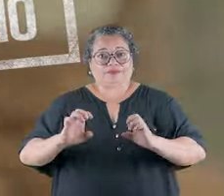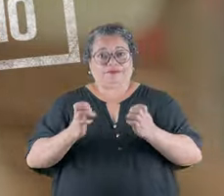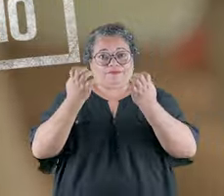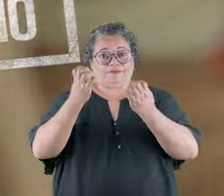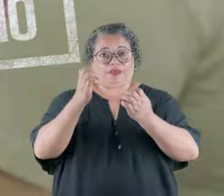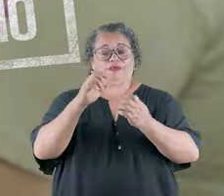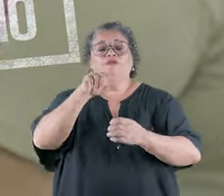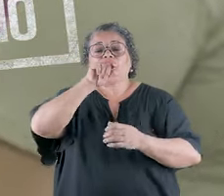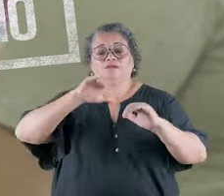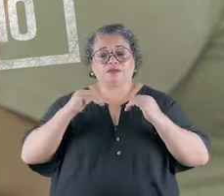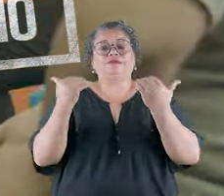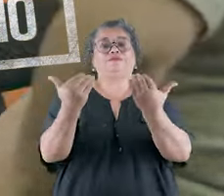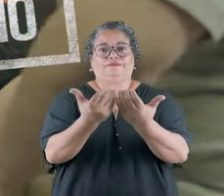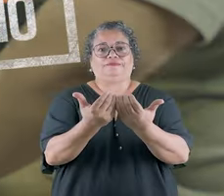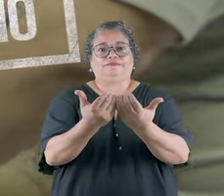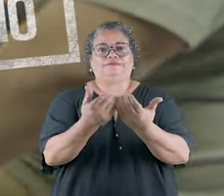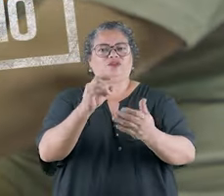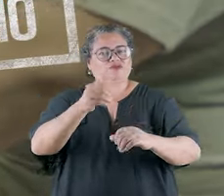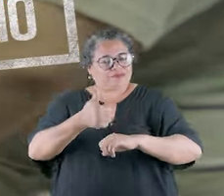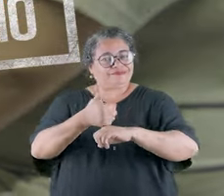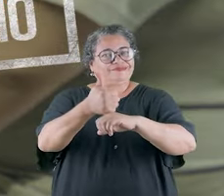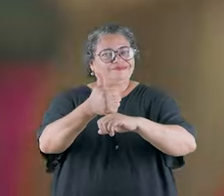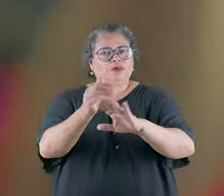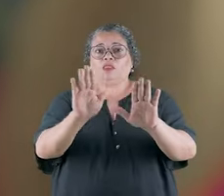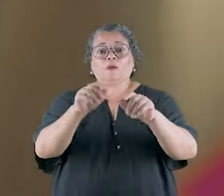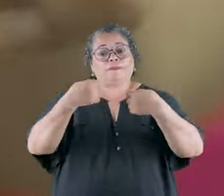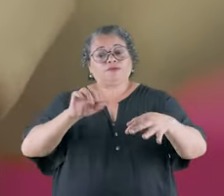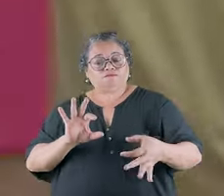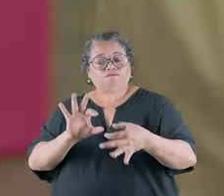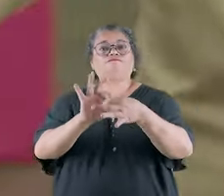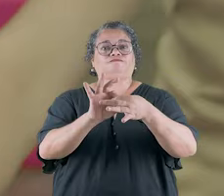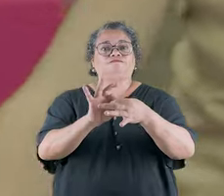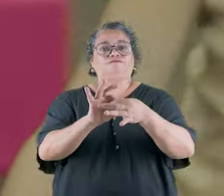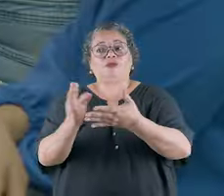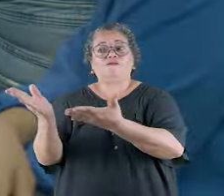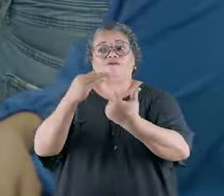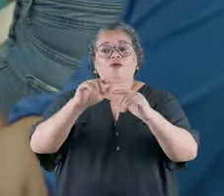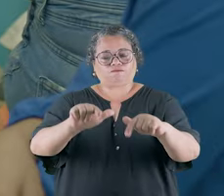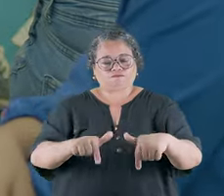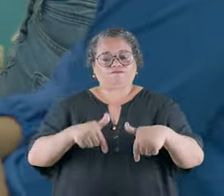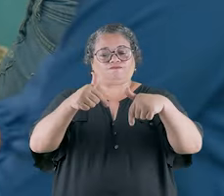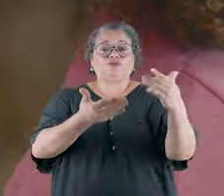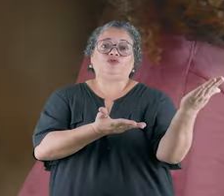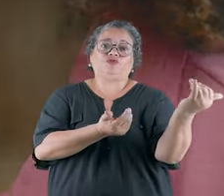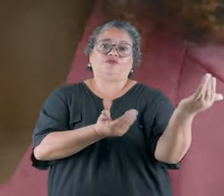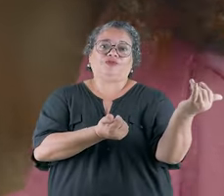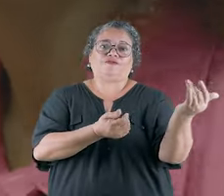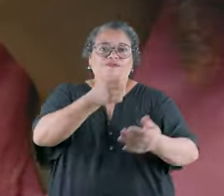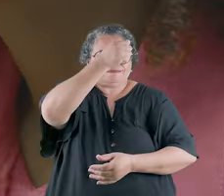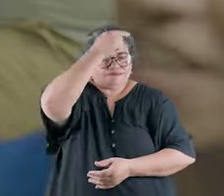Ano 10 acontece no Sabiazinho. Não basta dar like, é preciso se engajar. Venha debater e sugerir ações para a